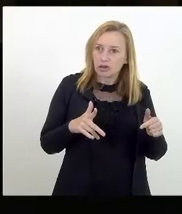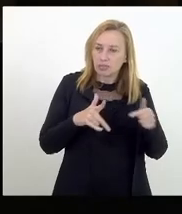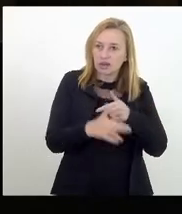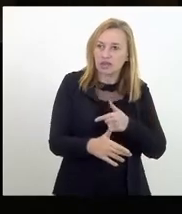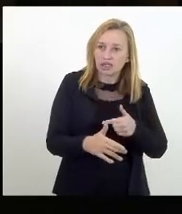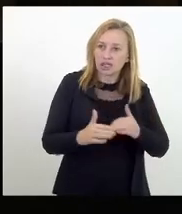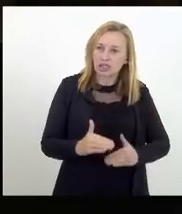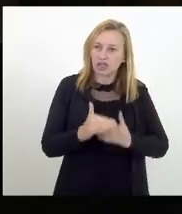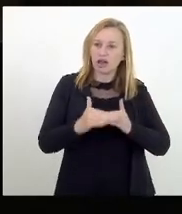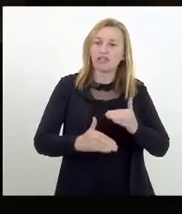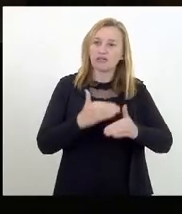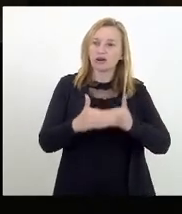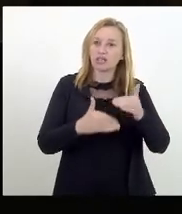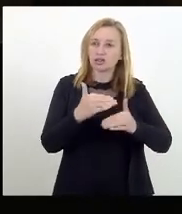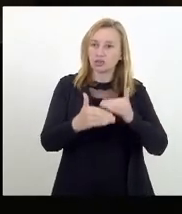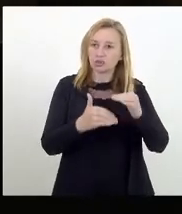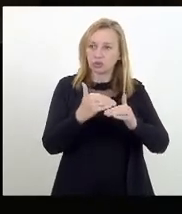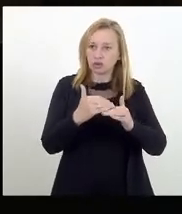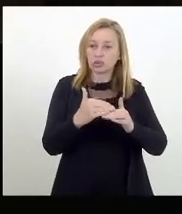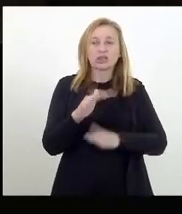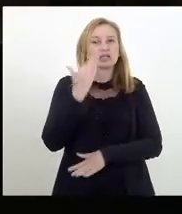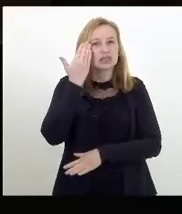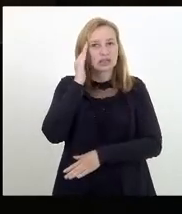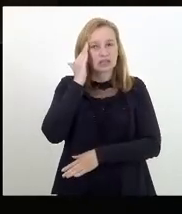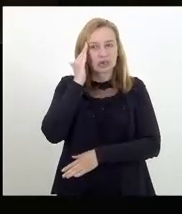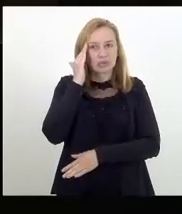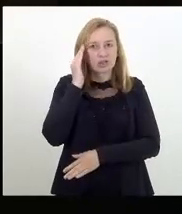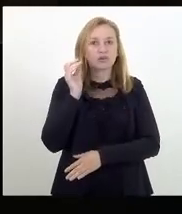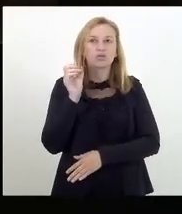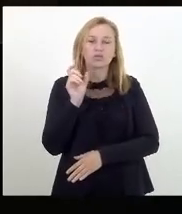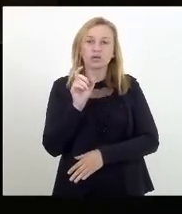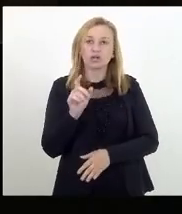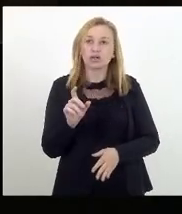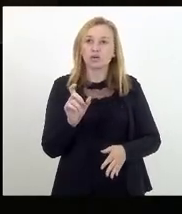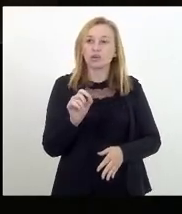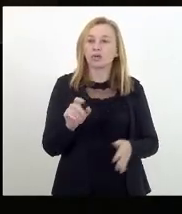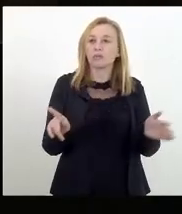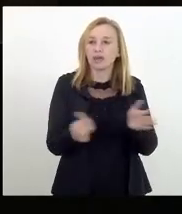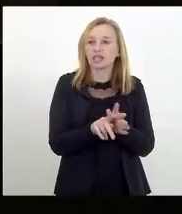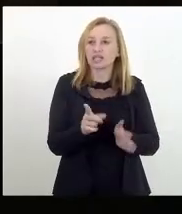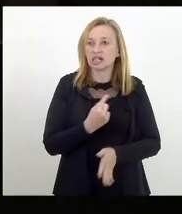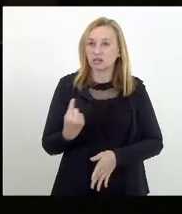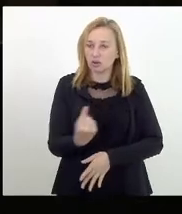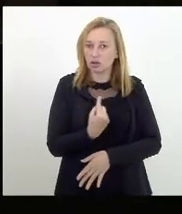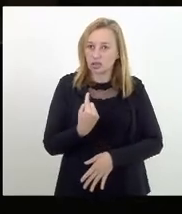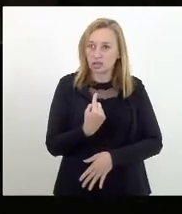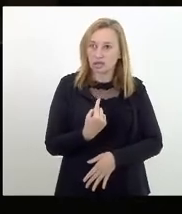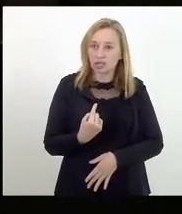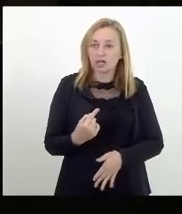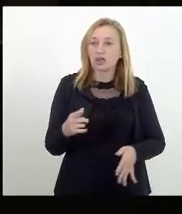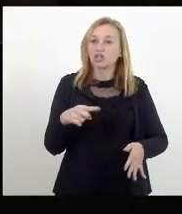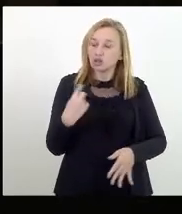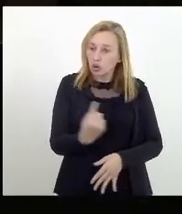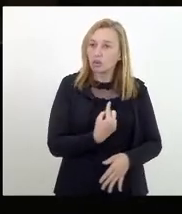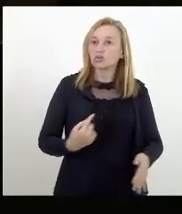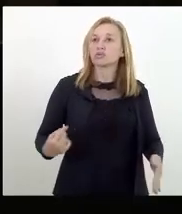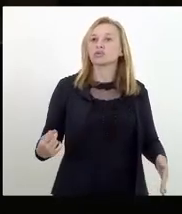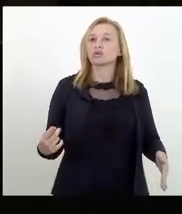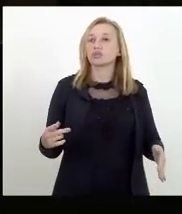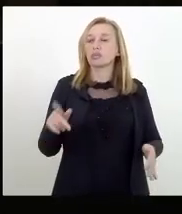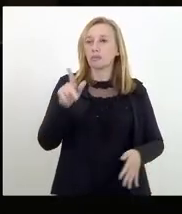avanço nesse tipo de entendimento daquilo que é nosso nosso património